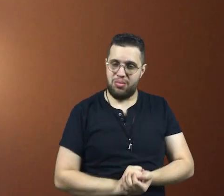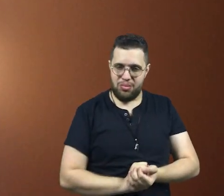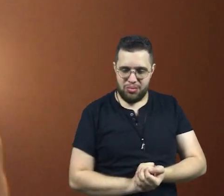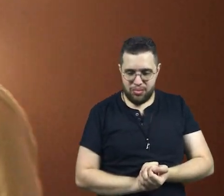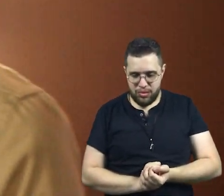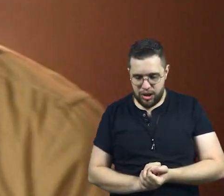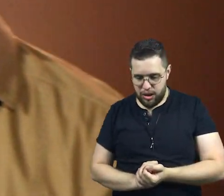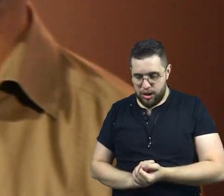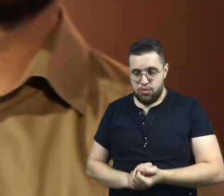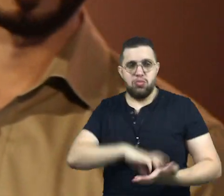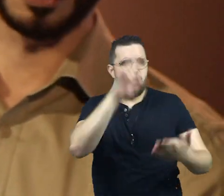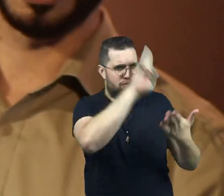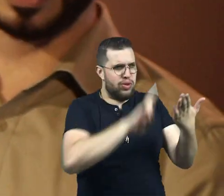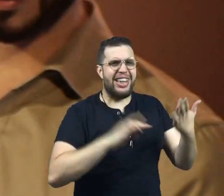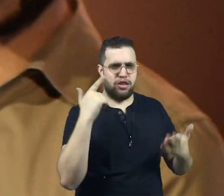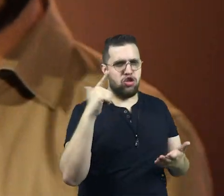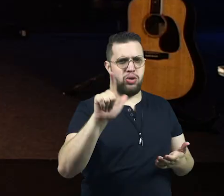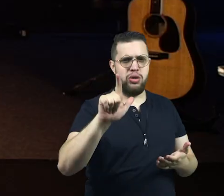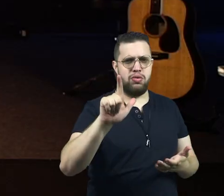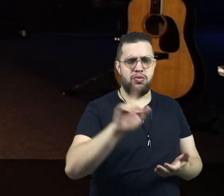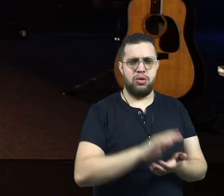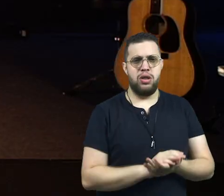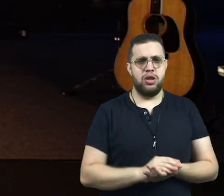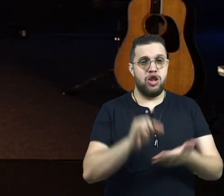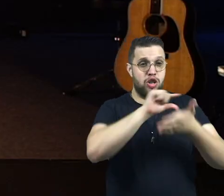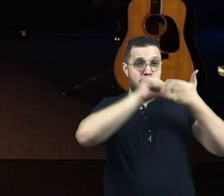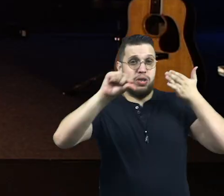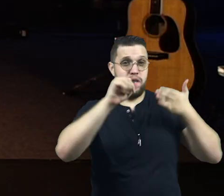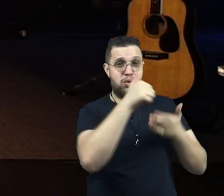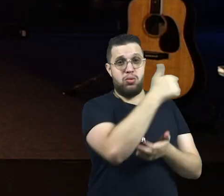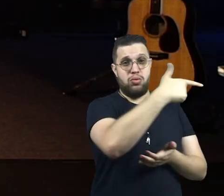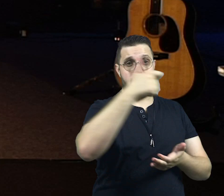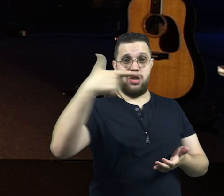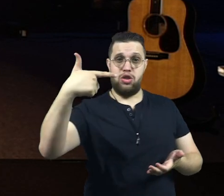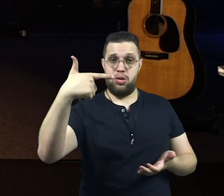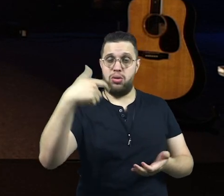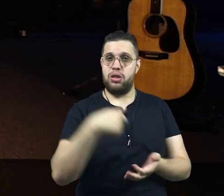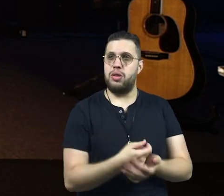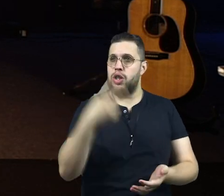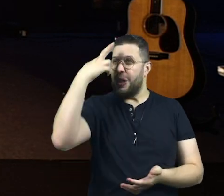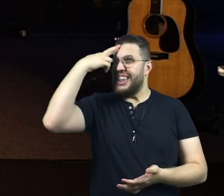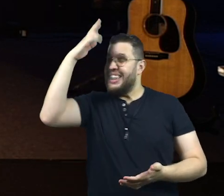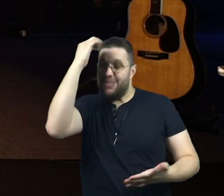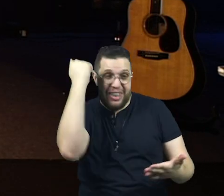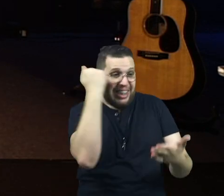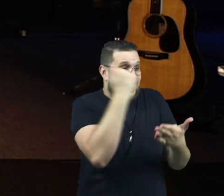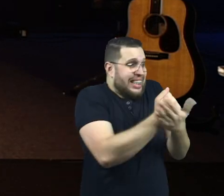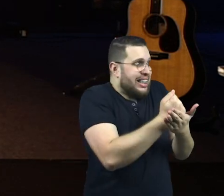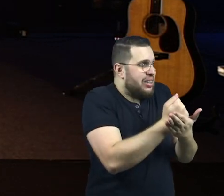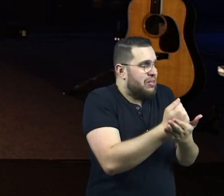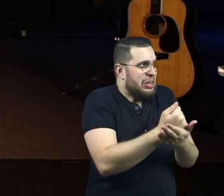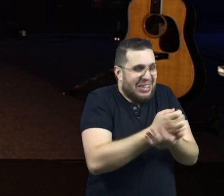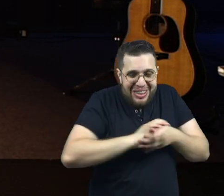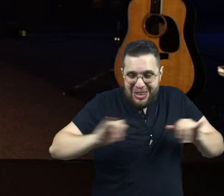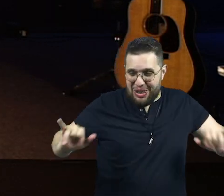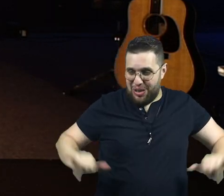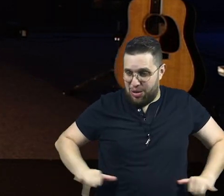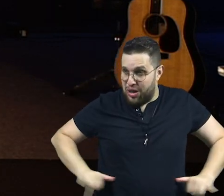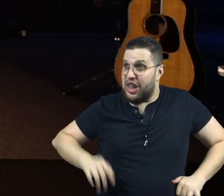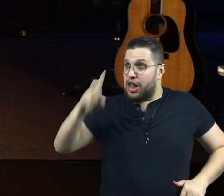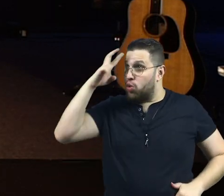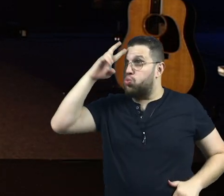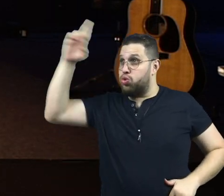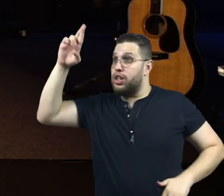Eu vou ler só mais uma vez o versículo 22. O Senhor ferirá os egípcios. Está falando que o